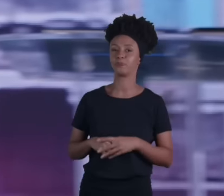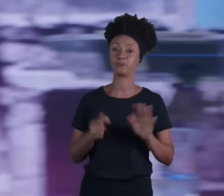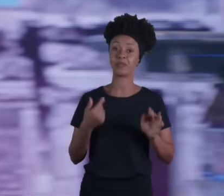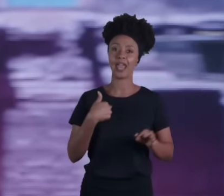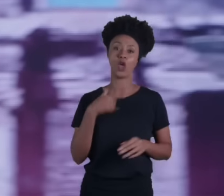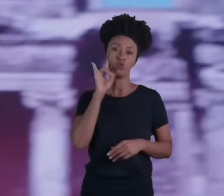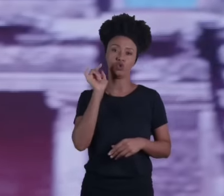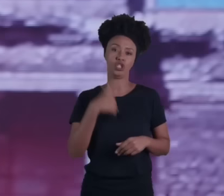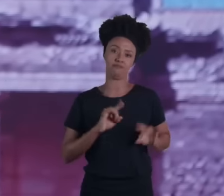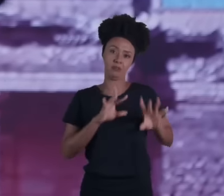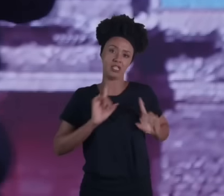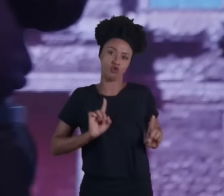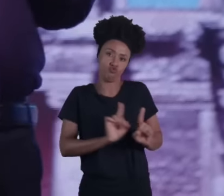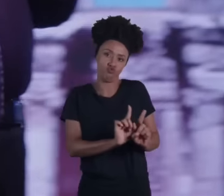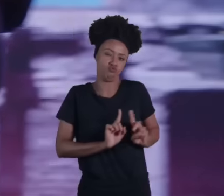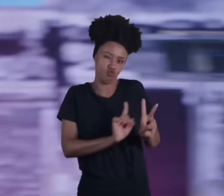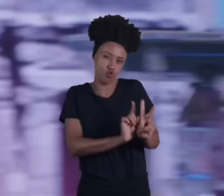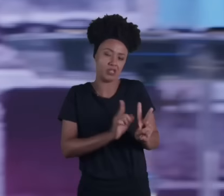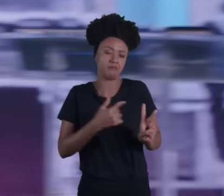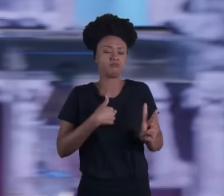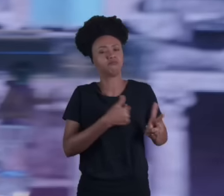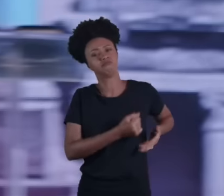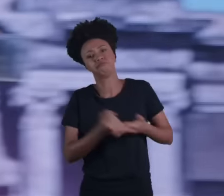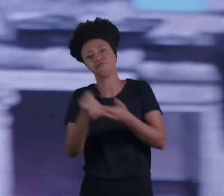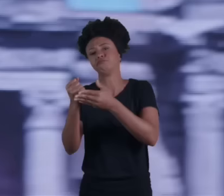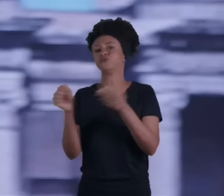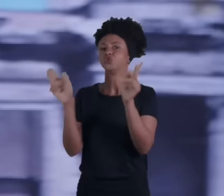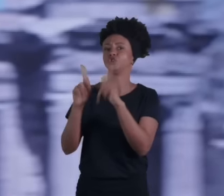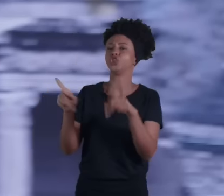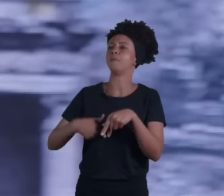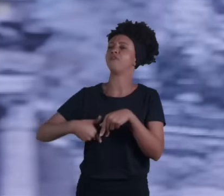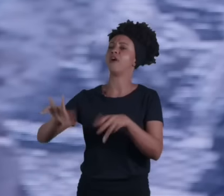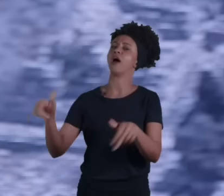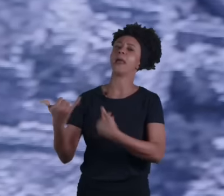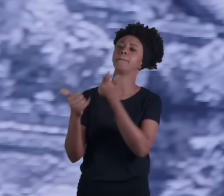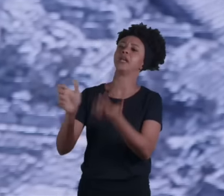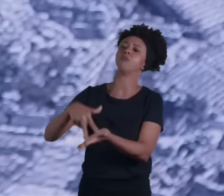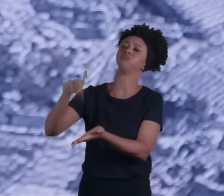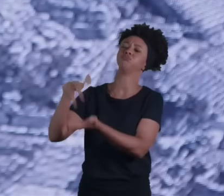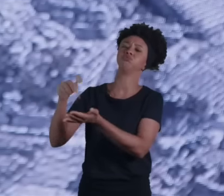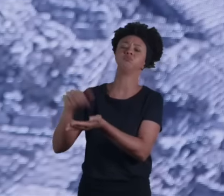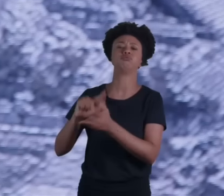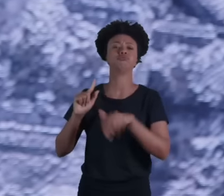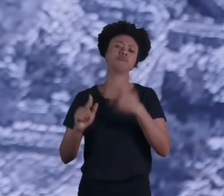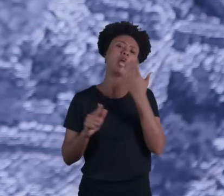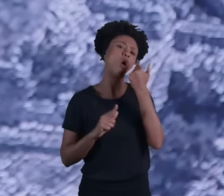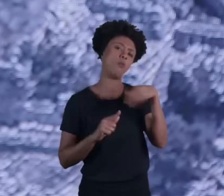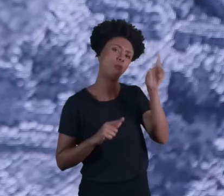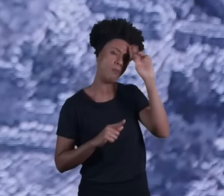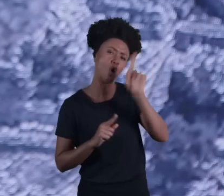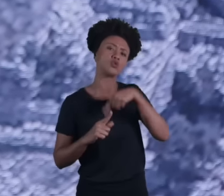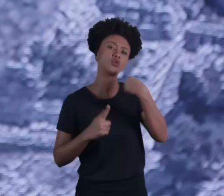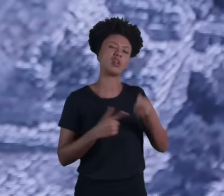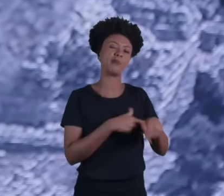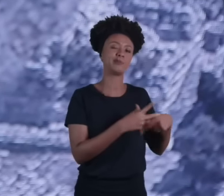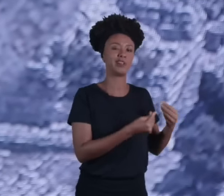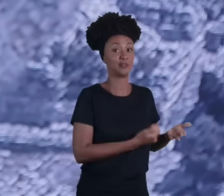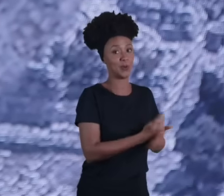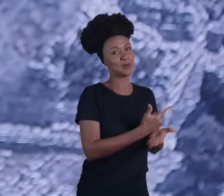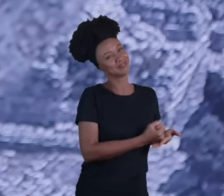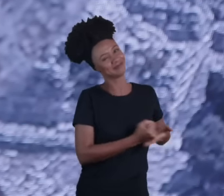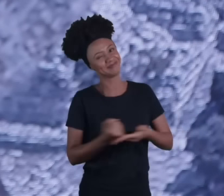tenho meu dia com eles, né? Eu levo no shopping, eles vão no pula-pula, a gente almoça, depois eu passo e compro um presentinho.